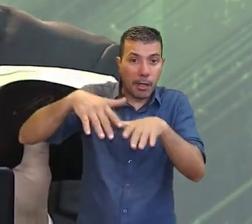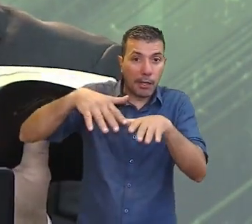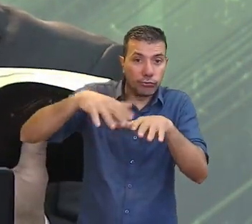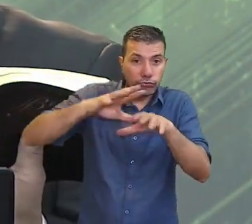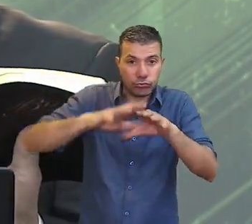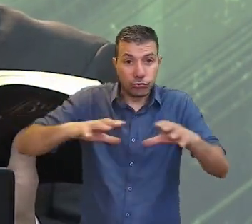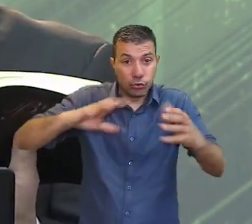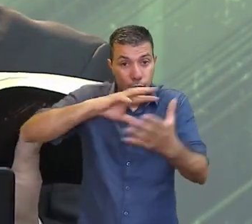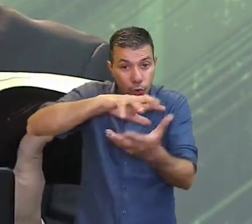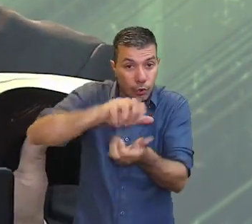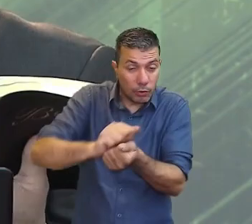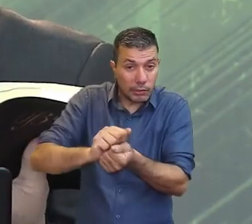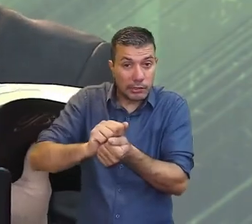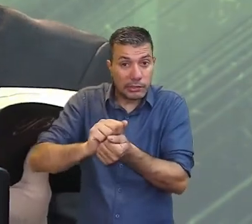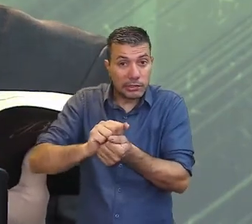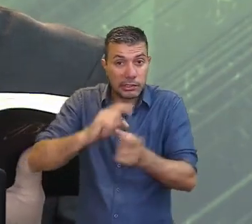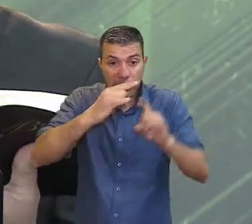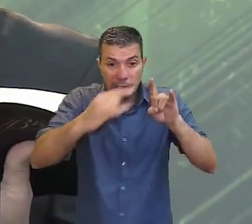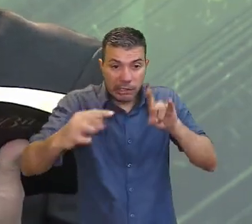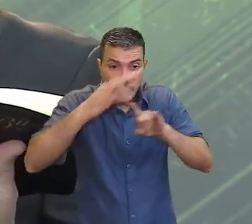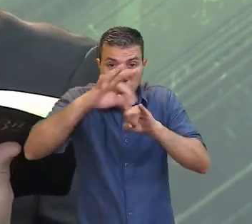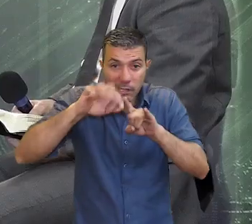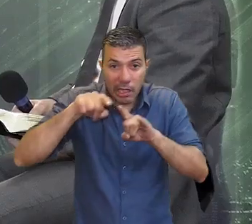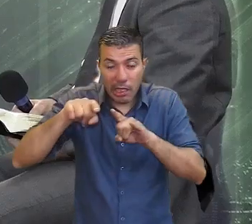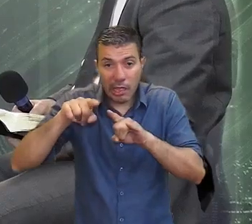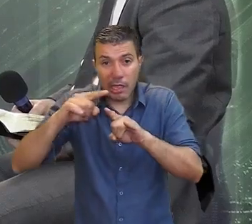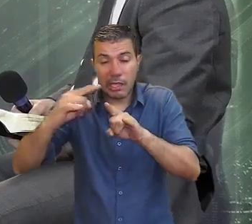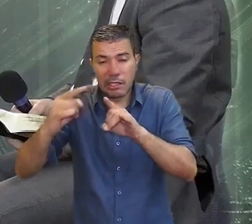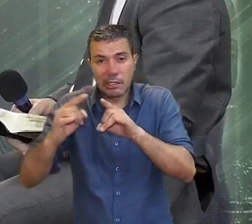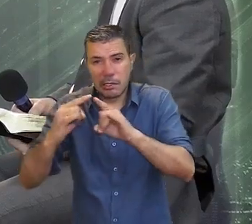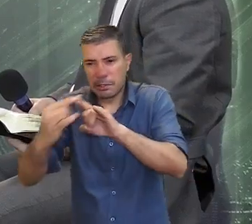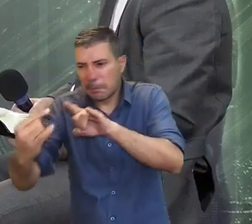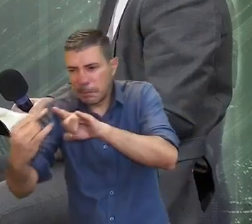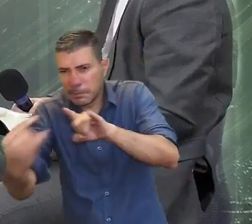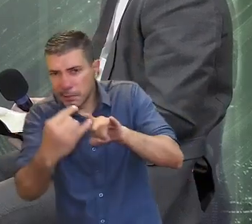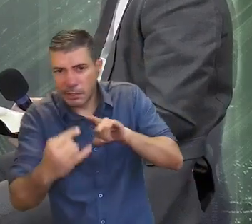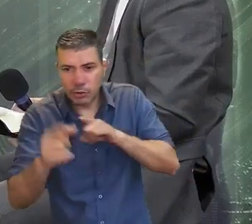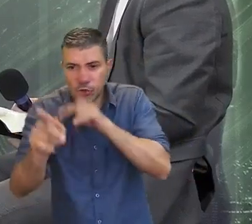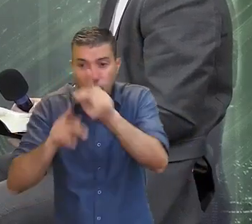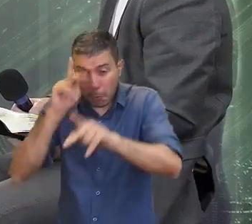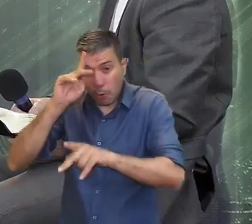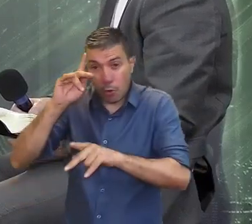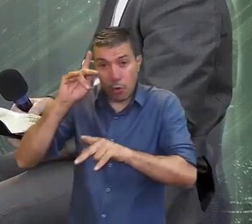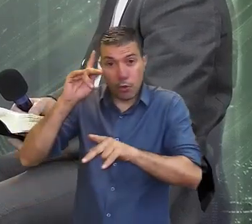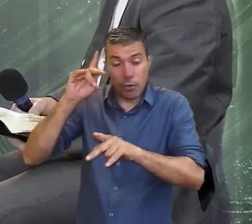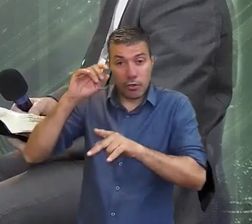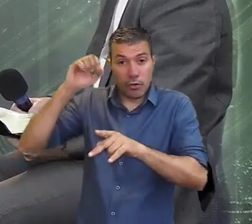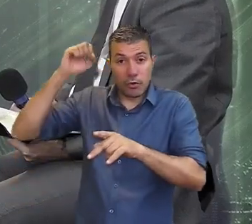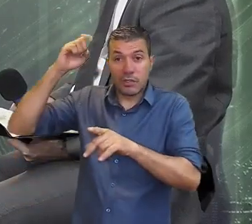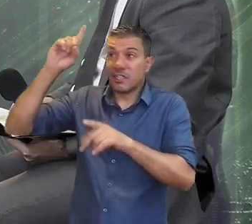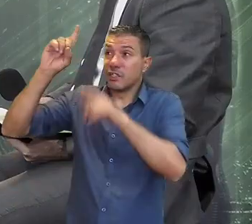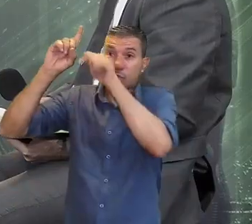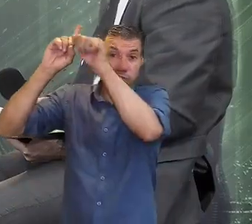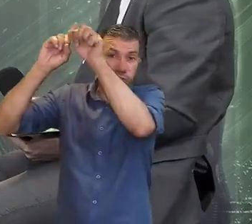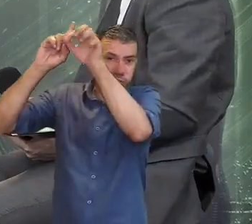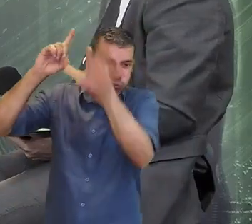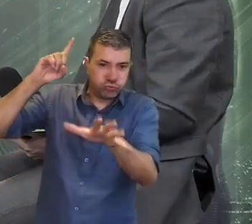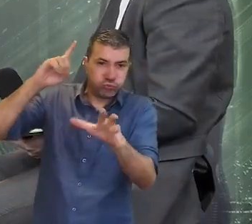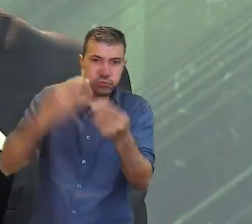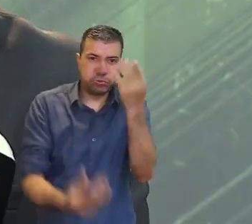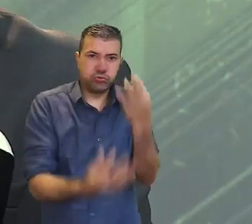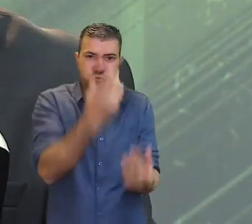da terra e sitiaram o acampamento dos santos e a cidade querida desceu, porém fogo do céu os